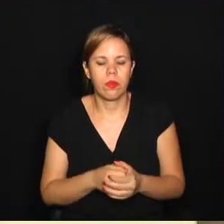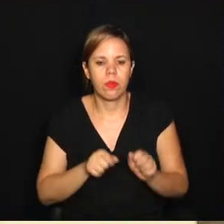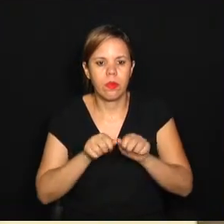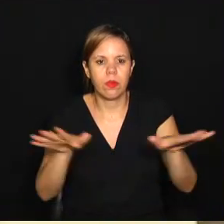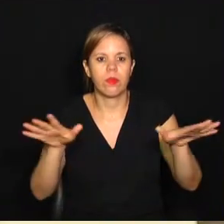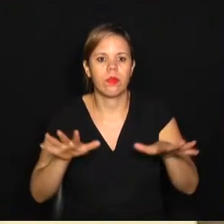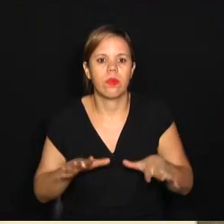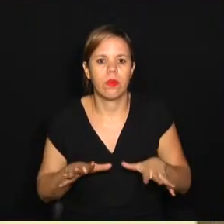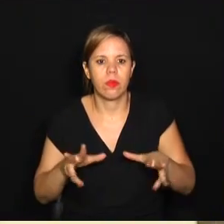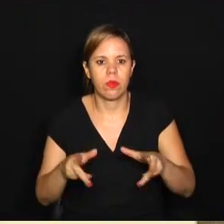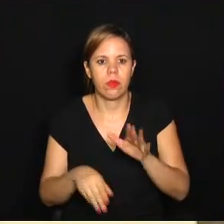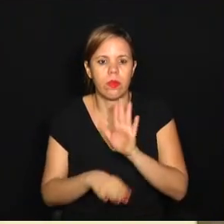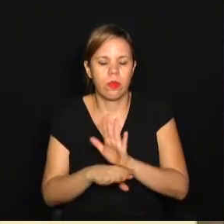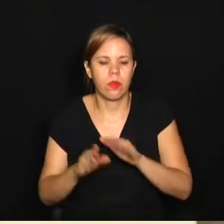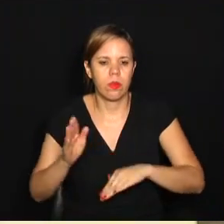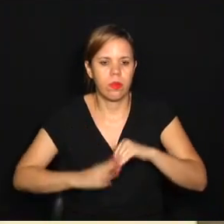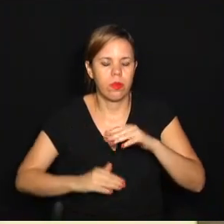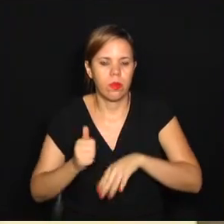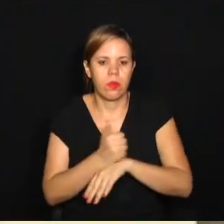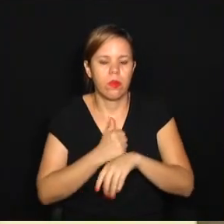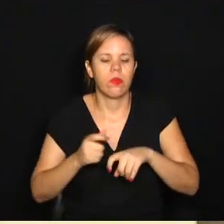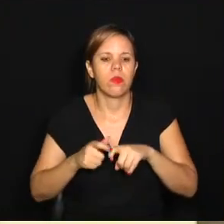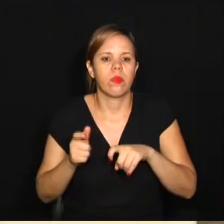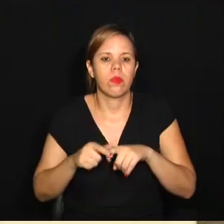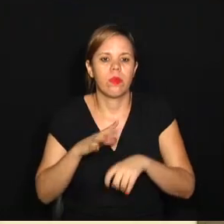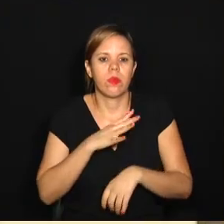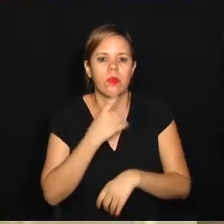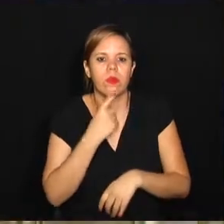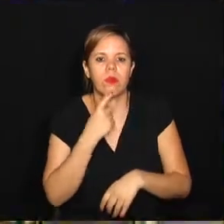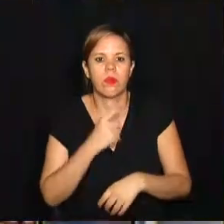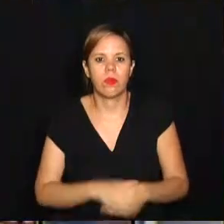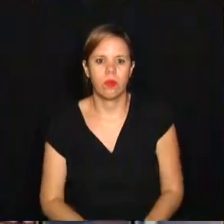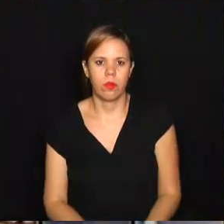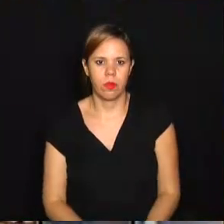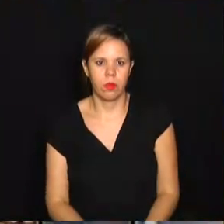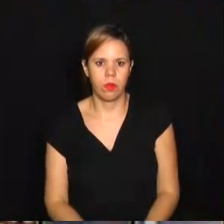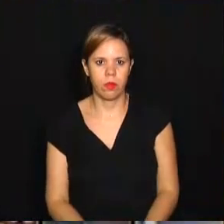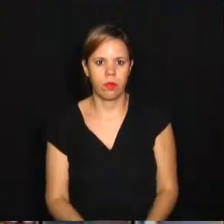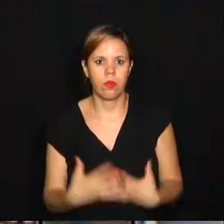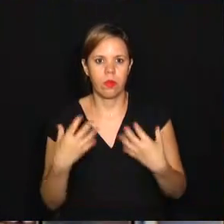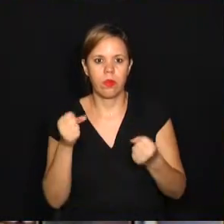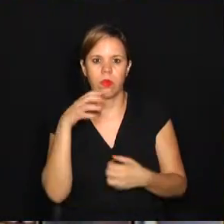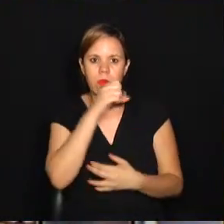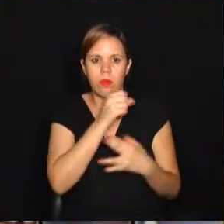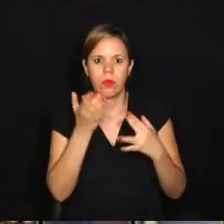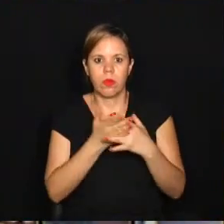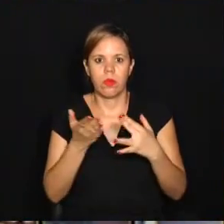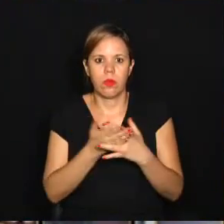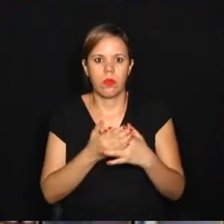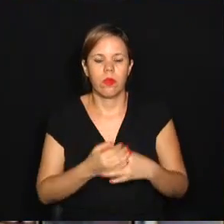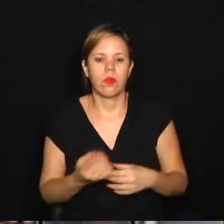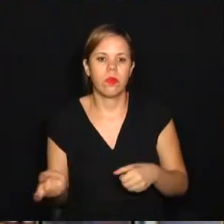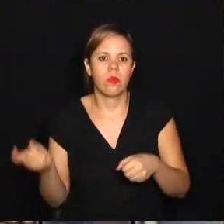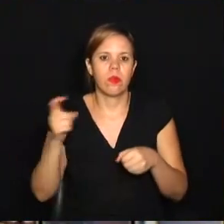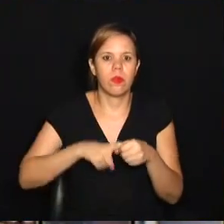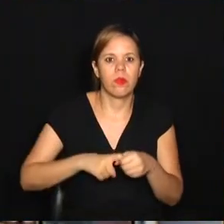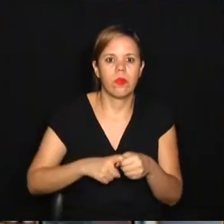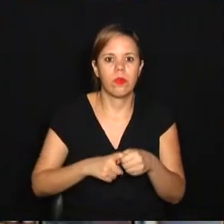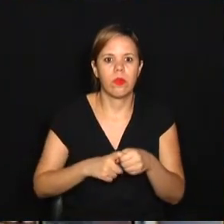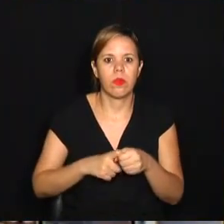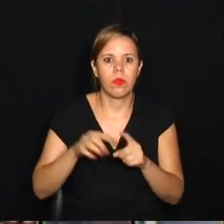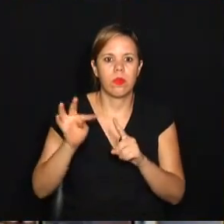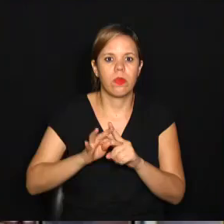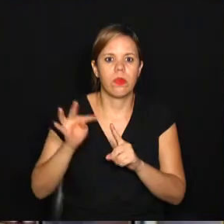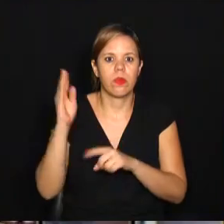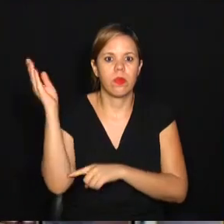todos os profissionais, os médicos da cidade de Campinas. Vamos para um rápido intervalo e na volta a previsão